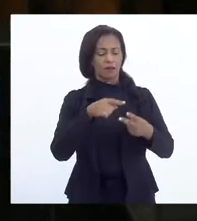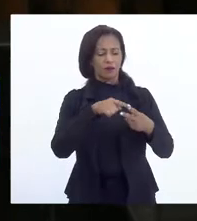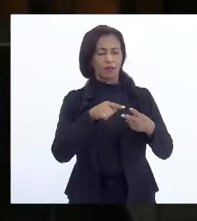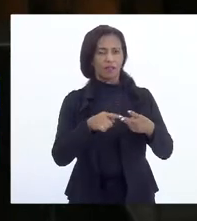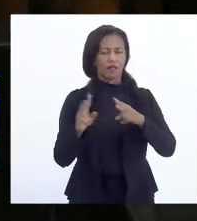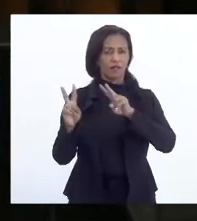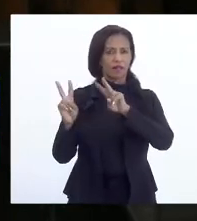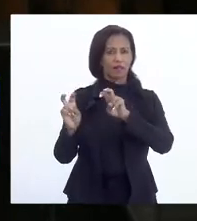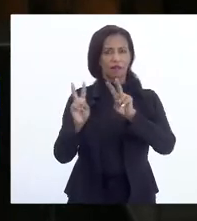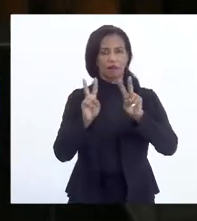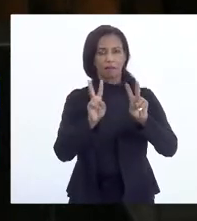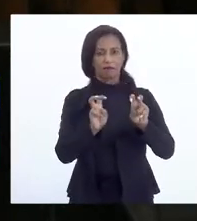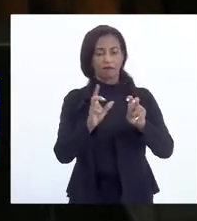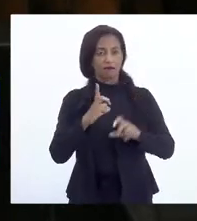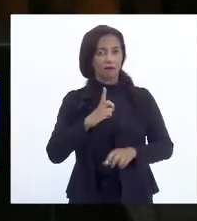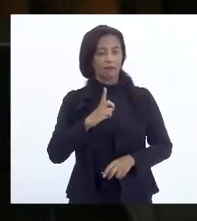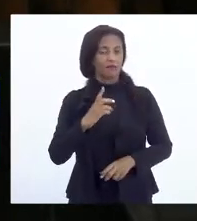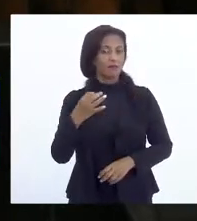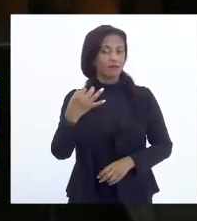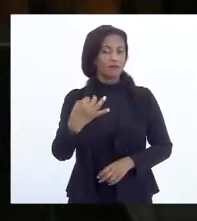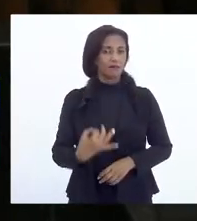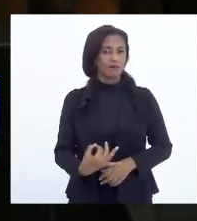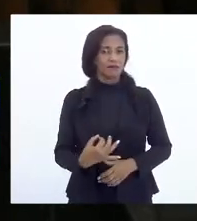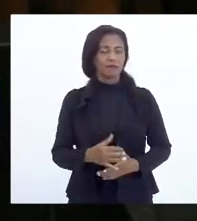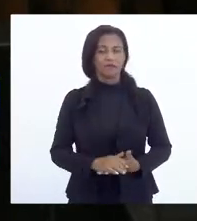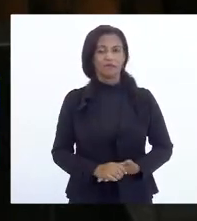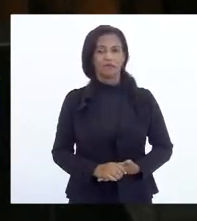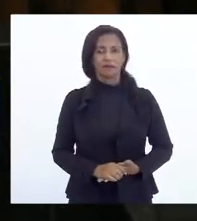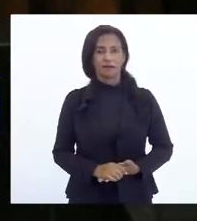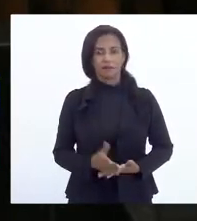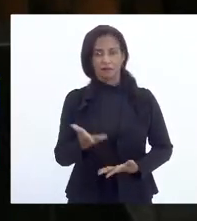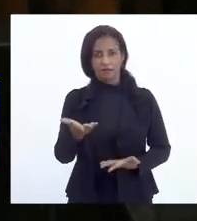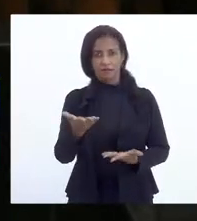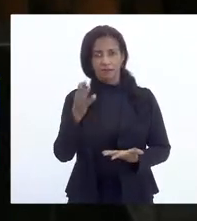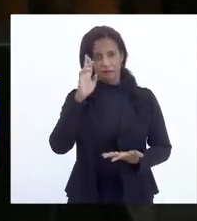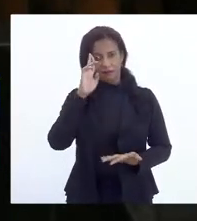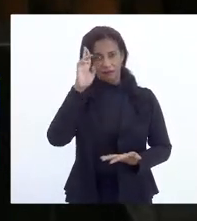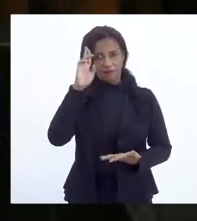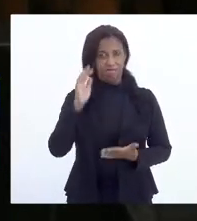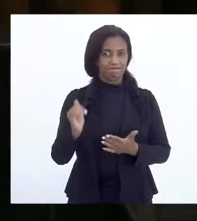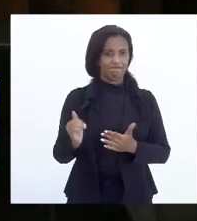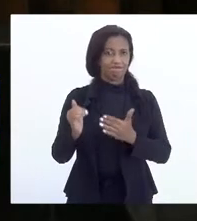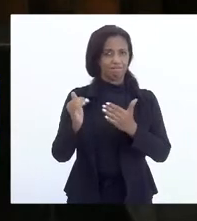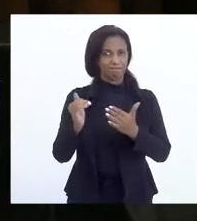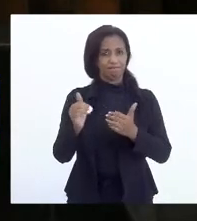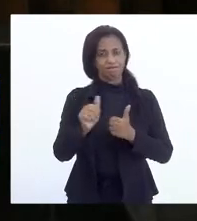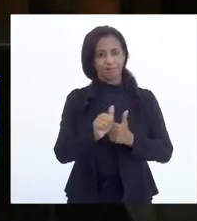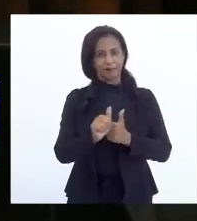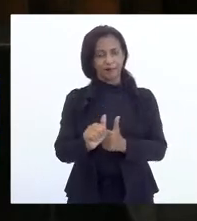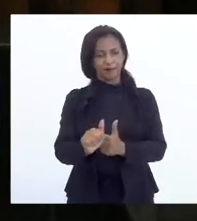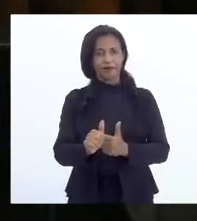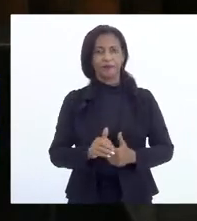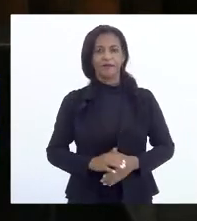temas que tenho certeza que Vossa Excelência acompanha.